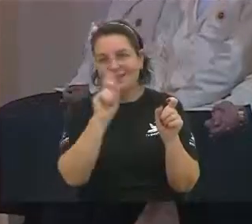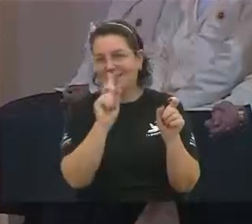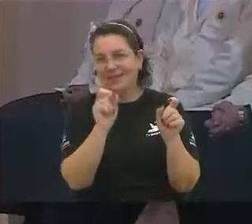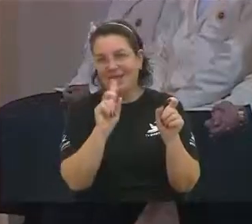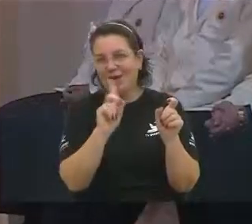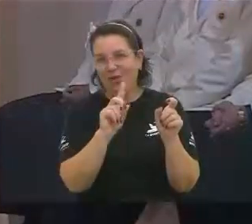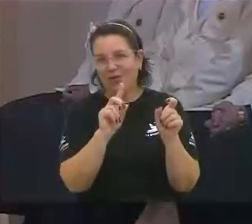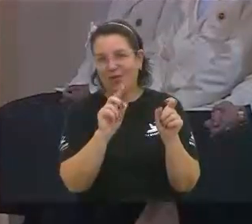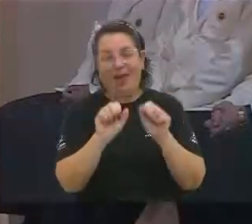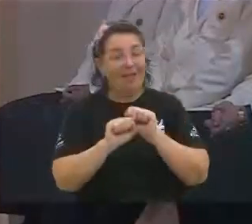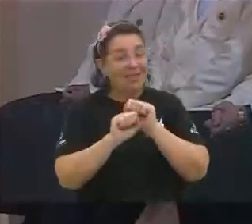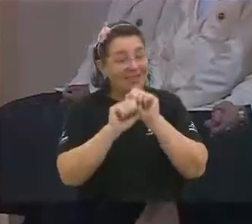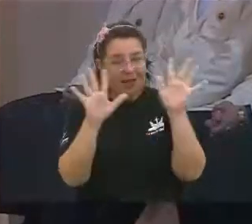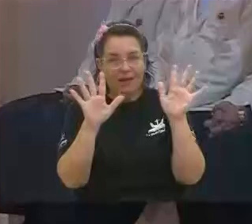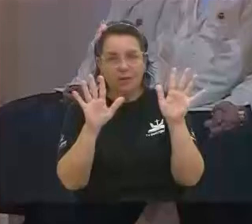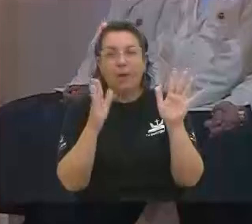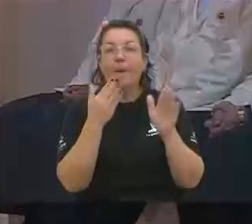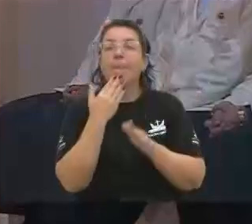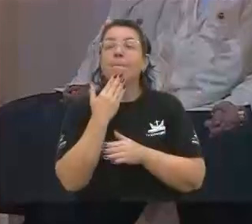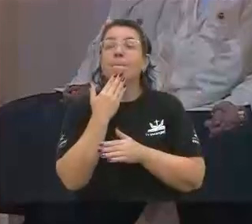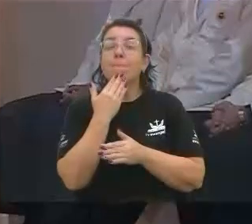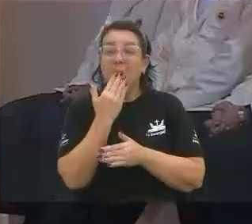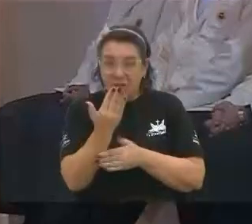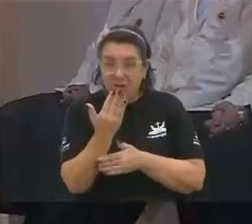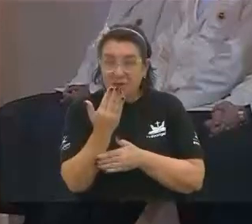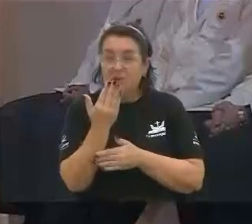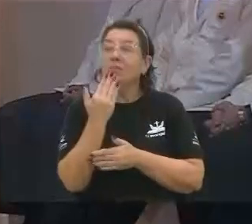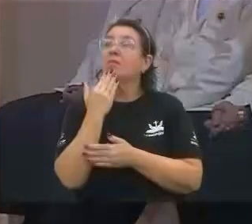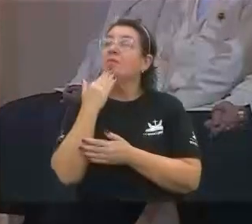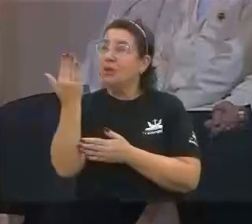de forma muito imperativa pedir